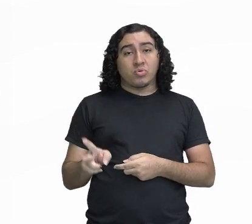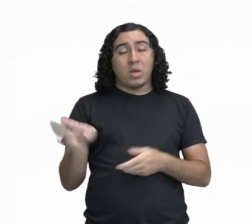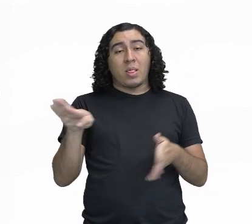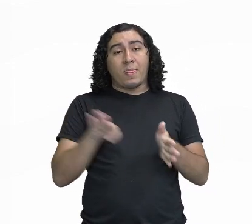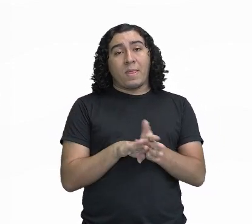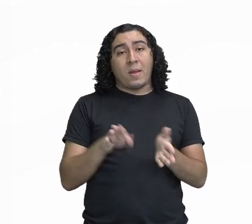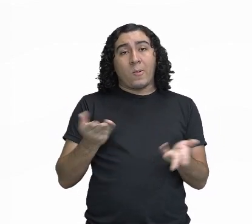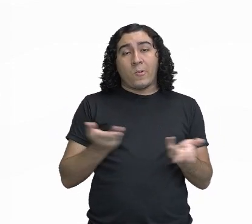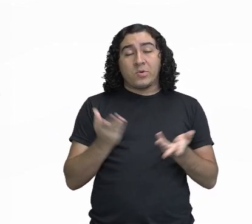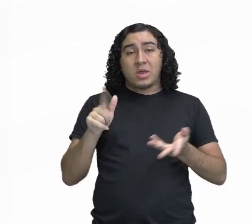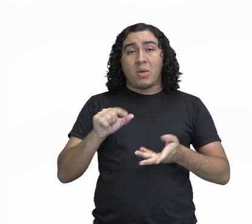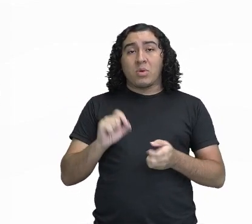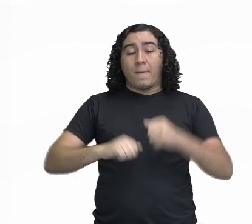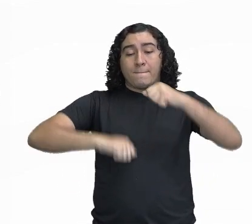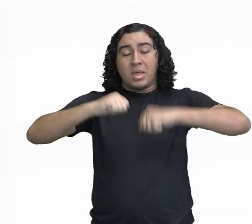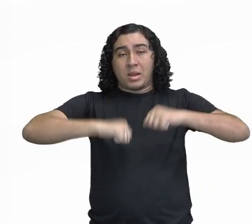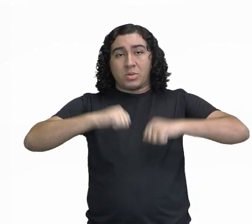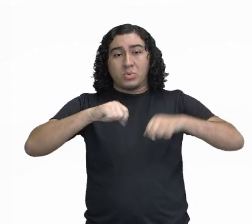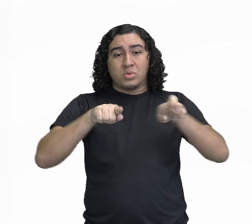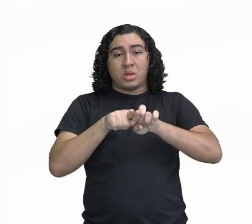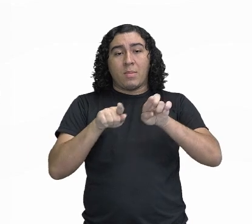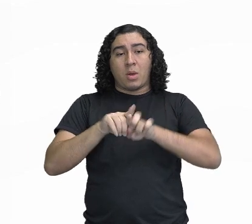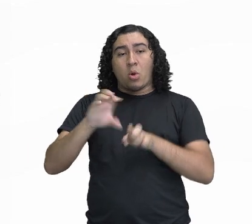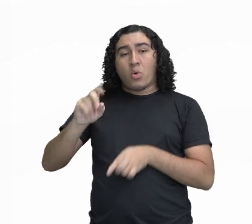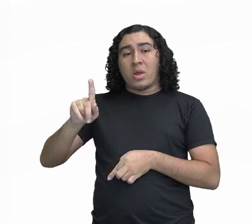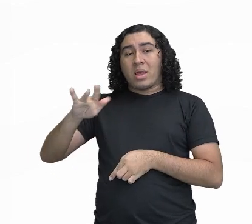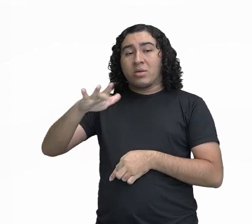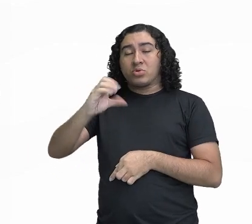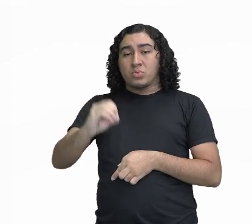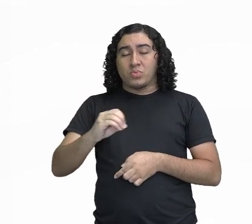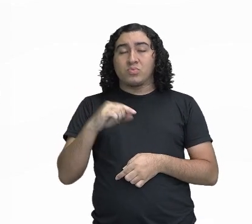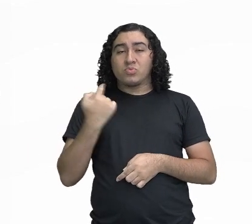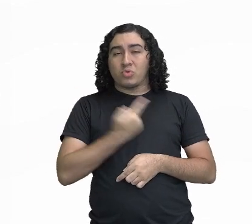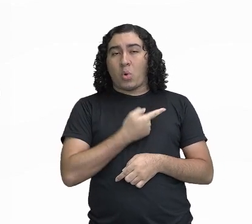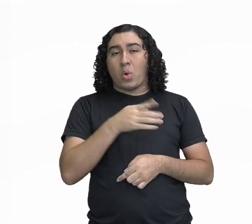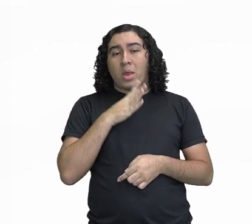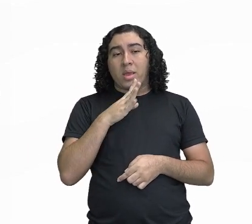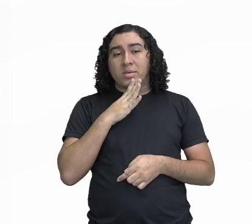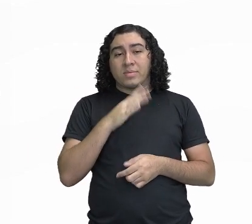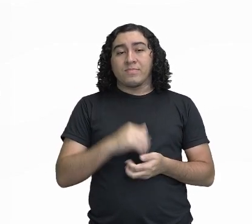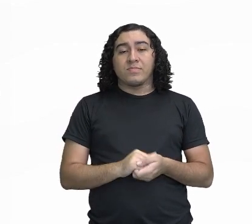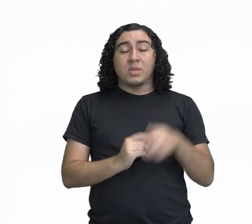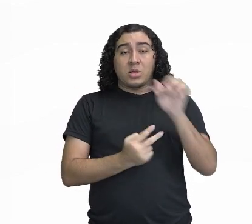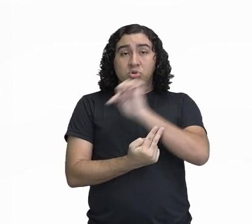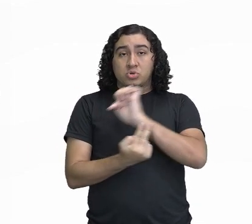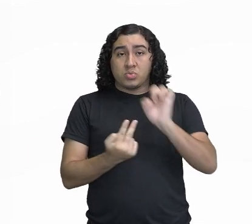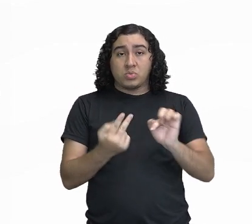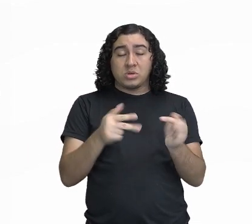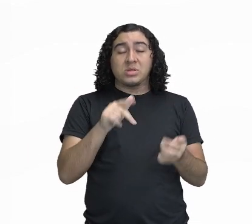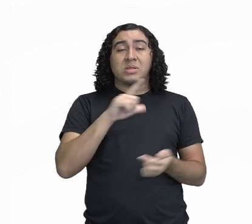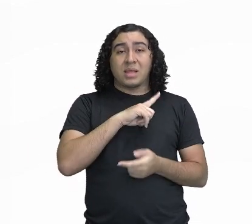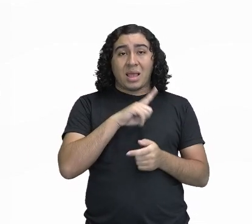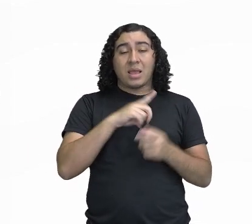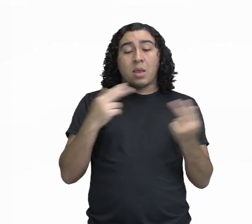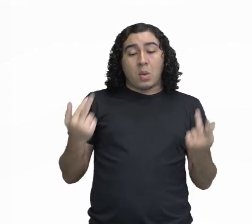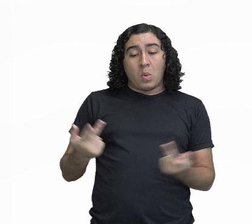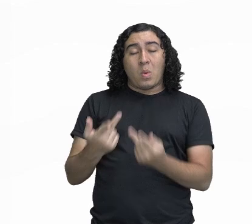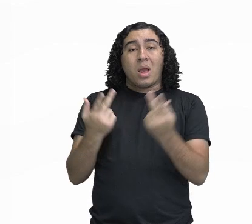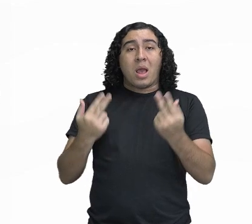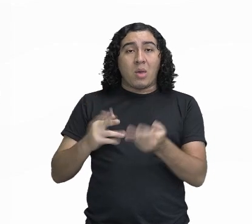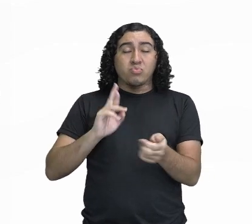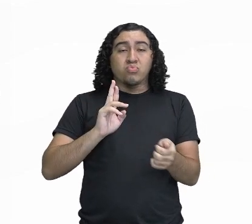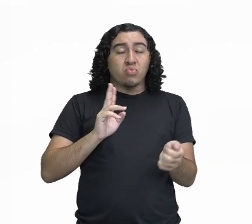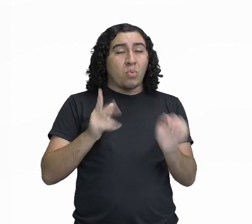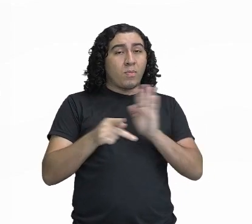foram o maracatu e o congado. O maracatu a gente já viu anteriormente, ambas baseadas nos ritmos e toques que